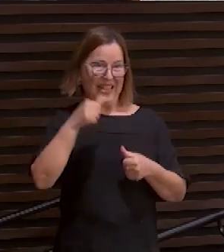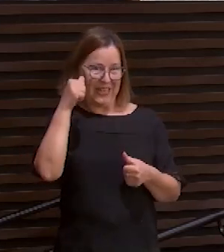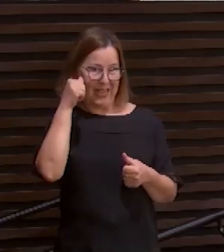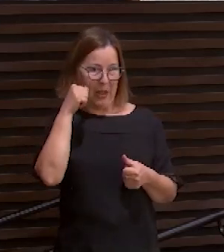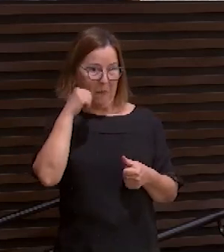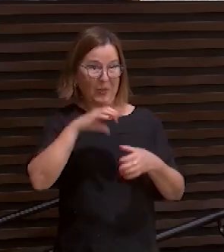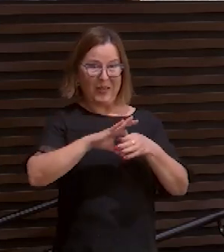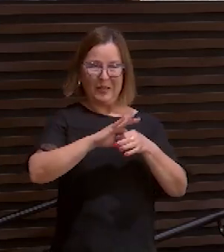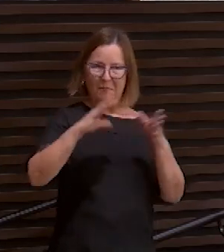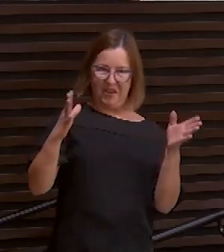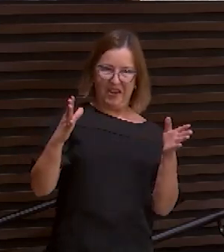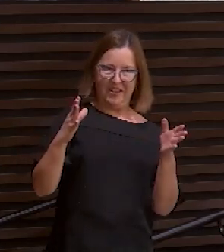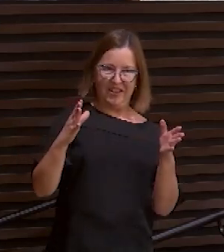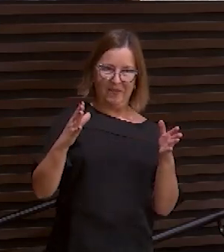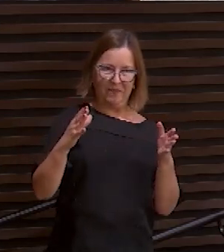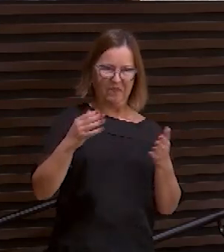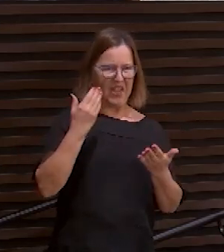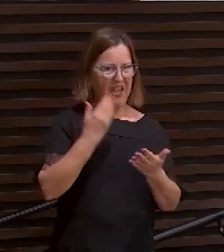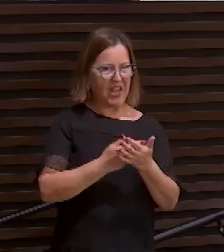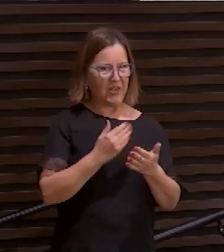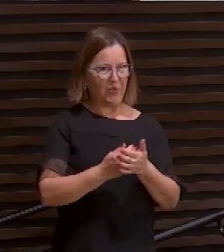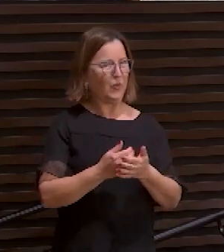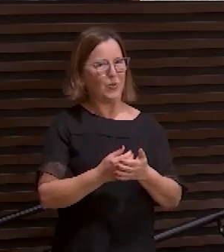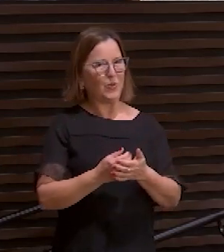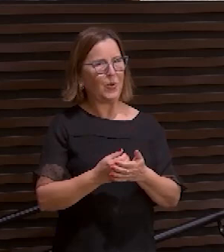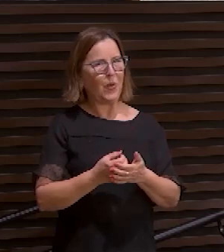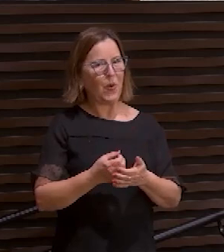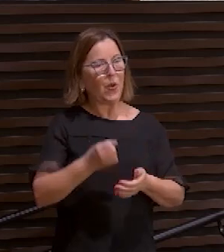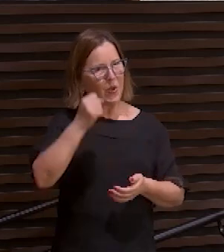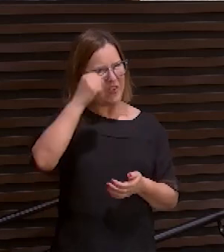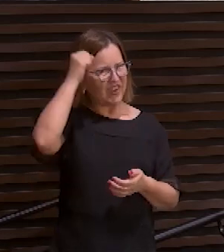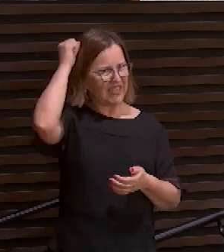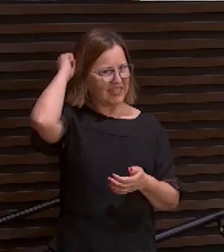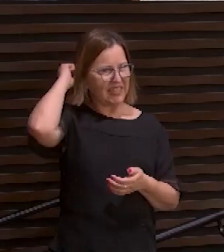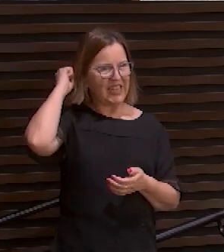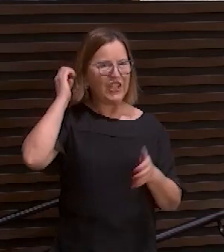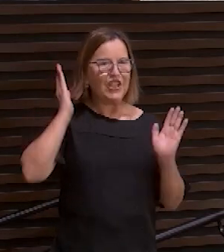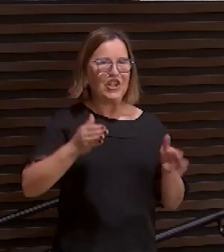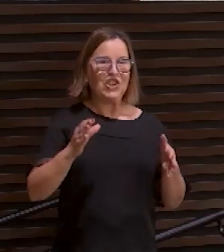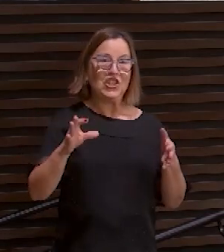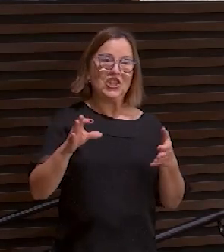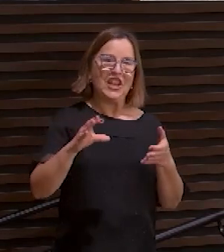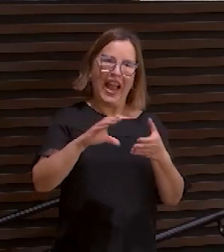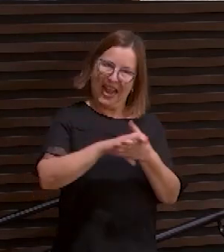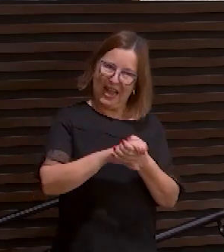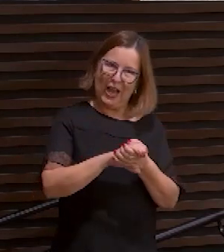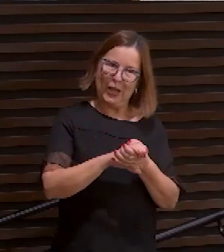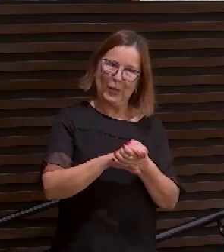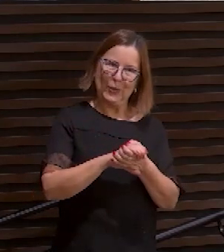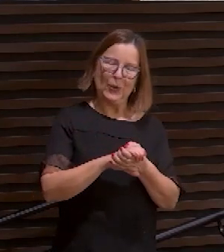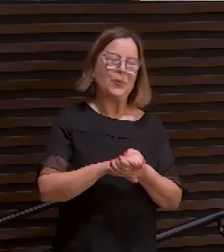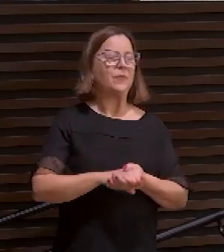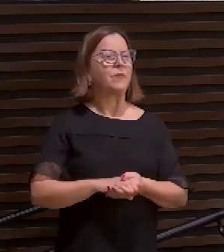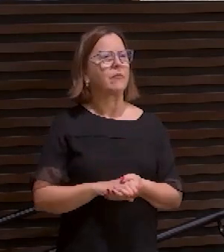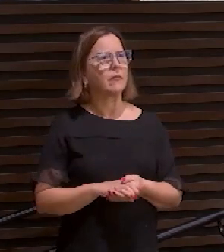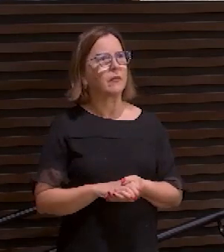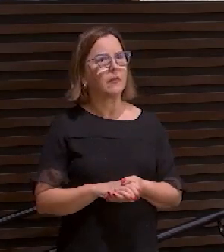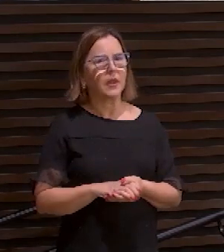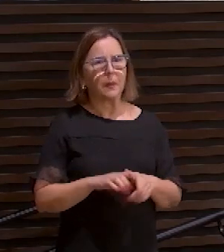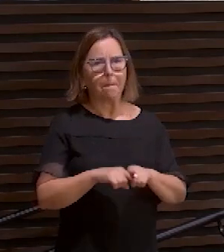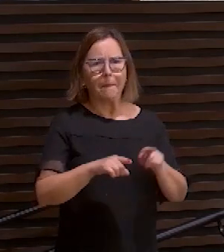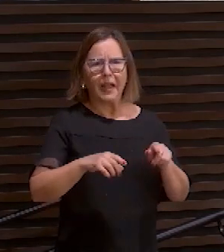Casou-se, mora aí para fora. Mas como é que foi que ela creu? Foi tão fácil